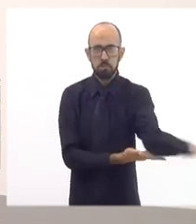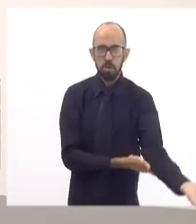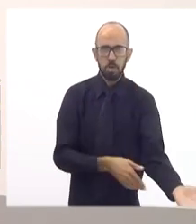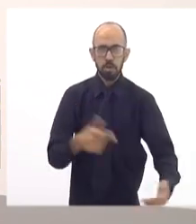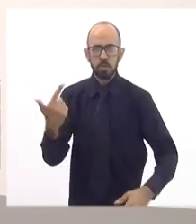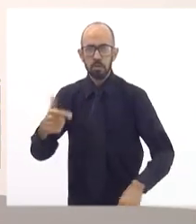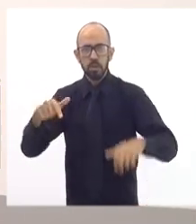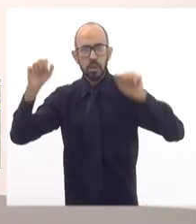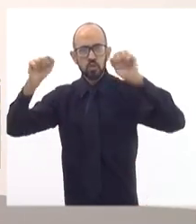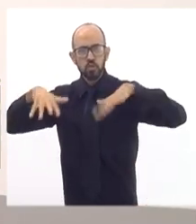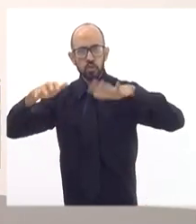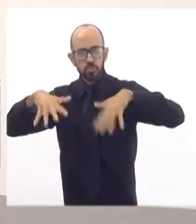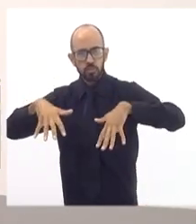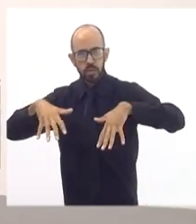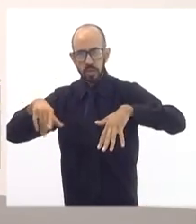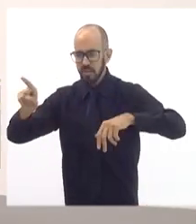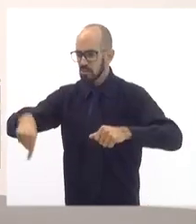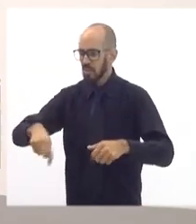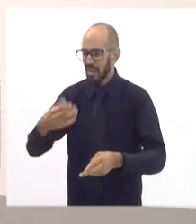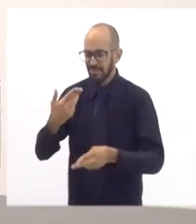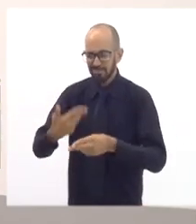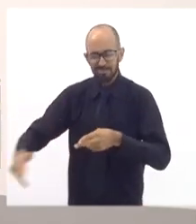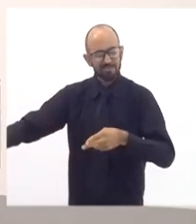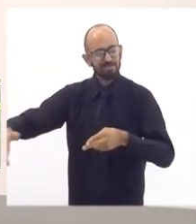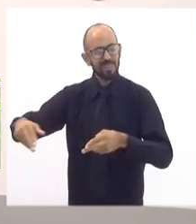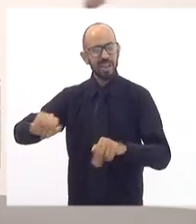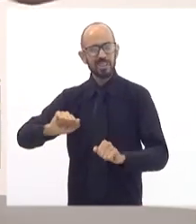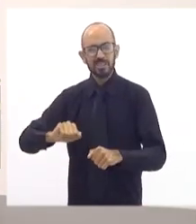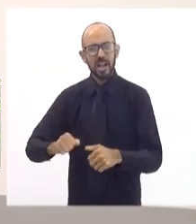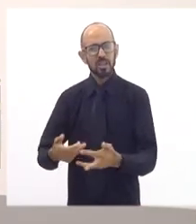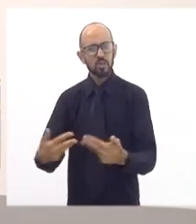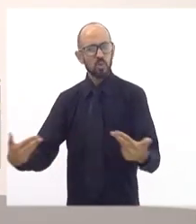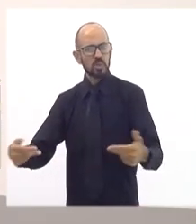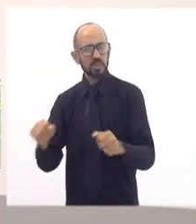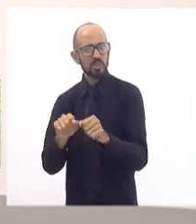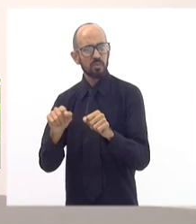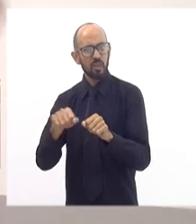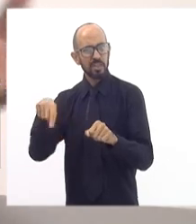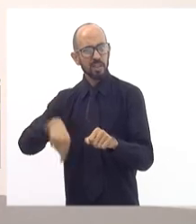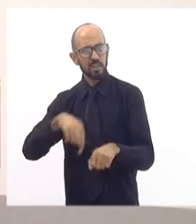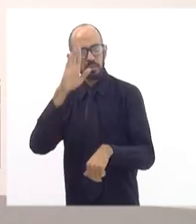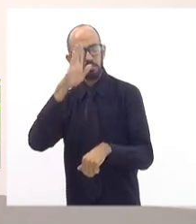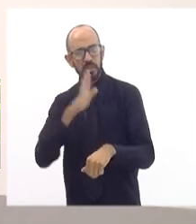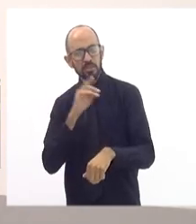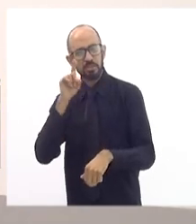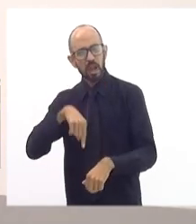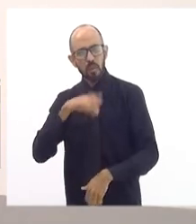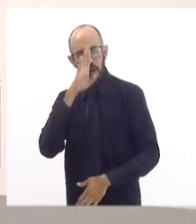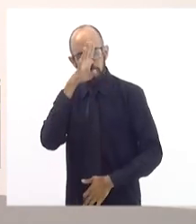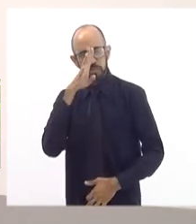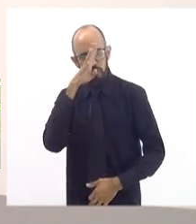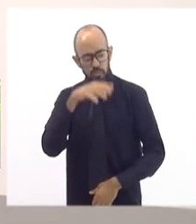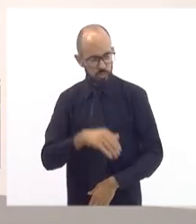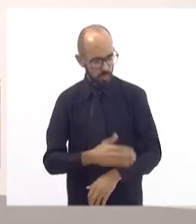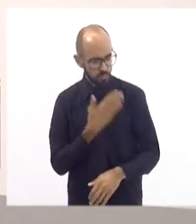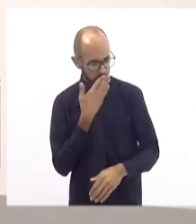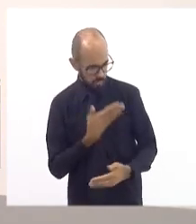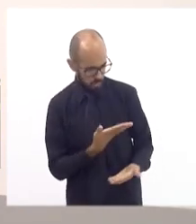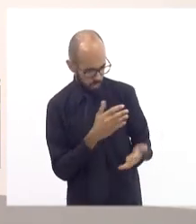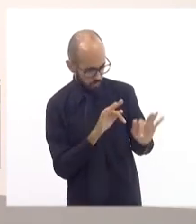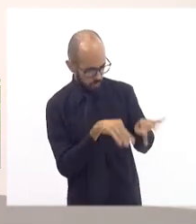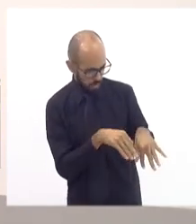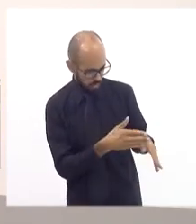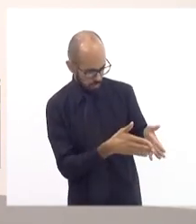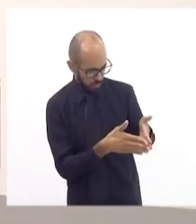terça tá passo sol com a peneira o tempo inteiro que se faz esse país é um absurdo sabe de ir para o companheiro concluir por